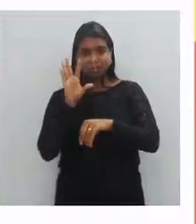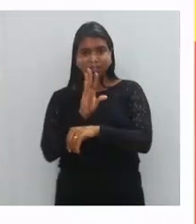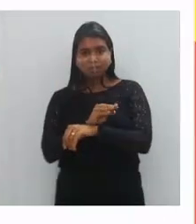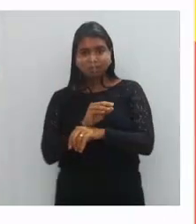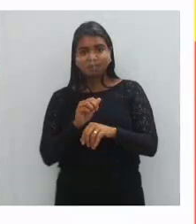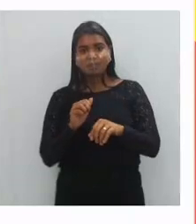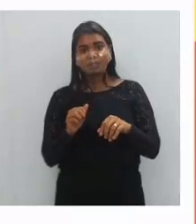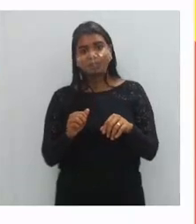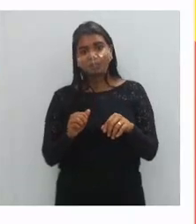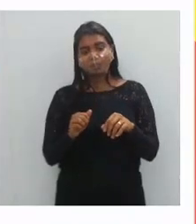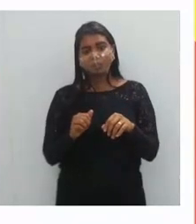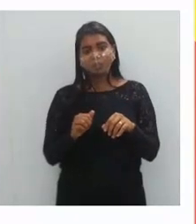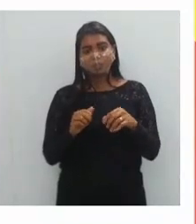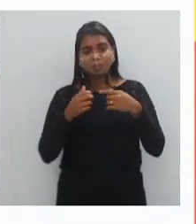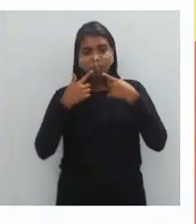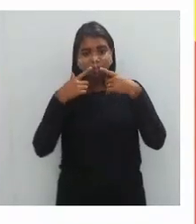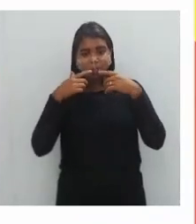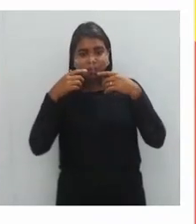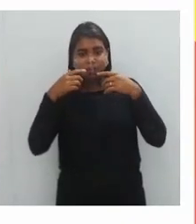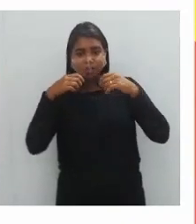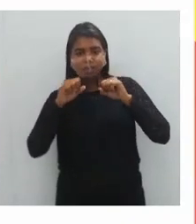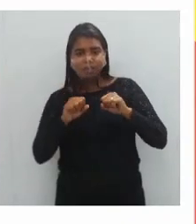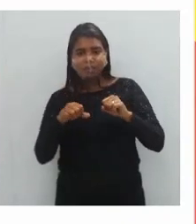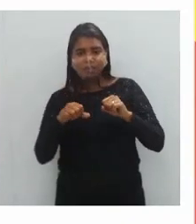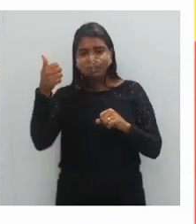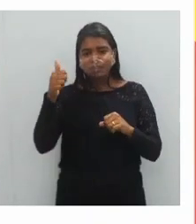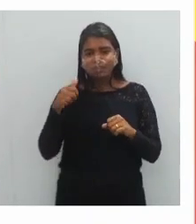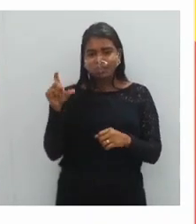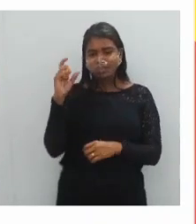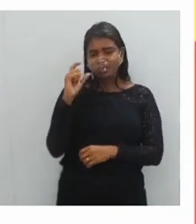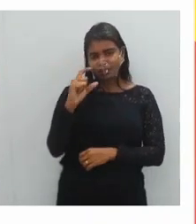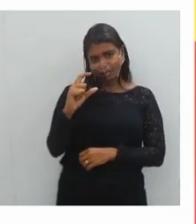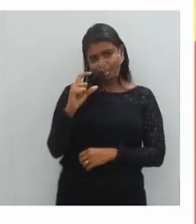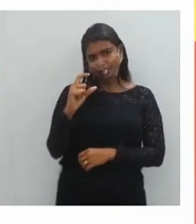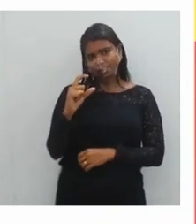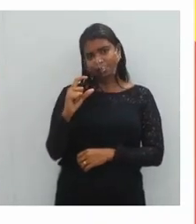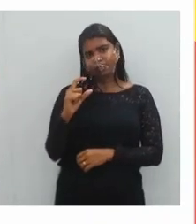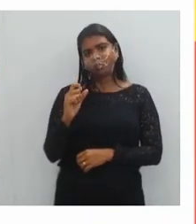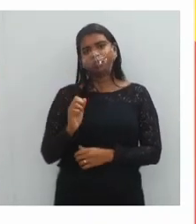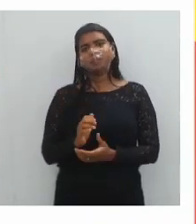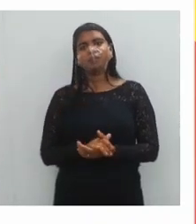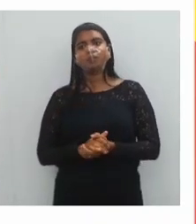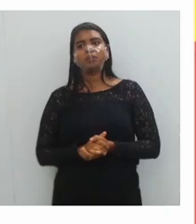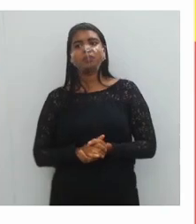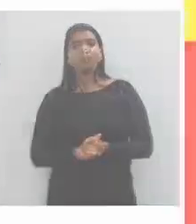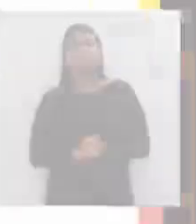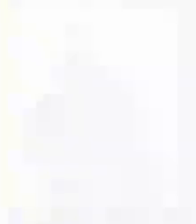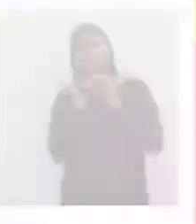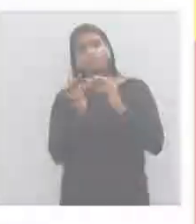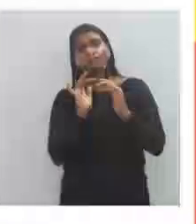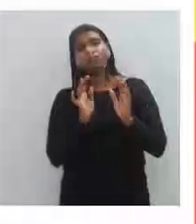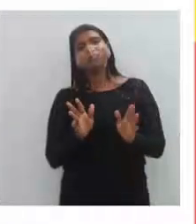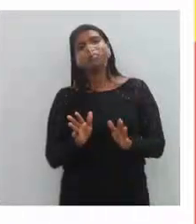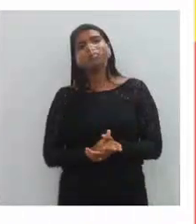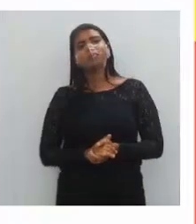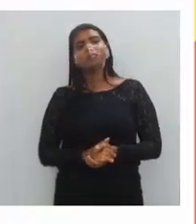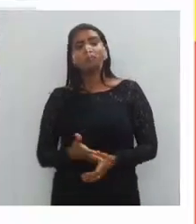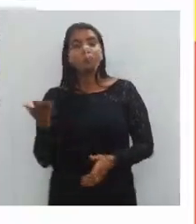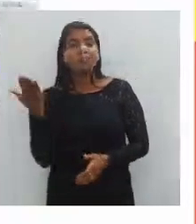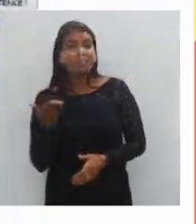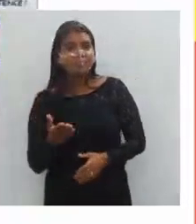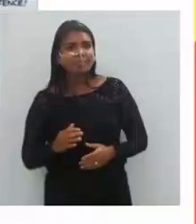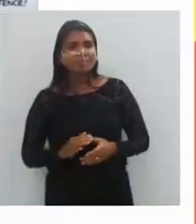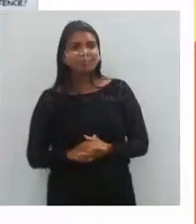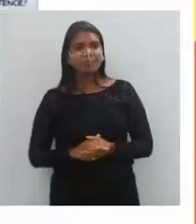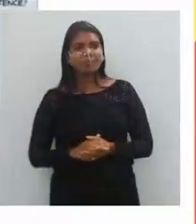juntamente com os recursos linguísticos, ou seja, as palavras, tá certo? Vamos à outra. E